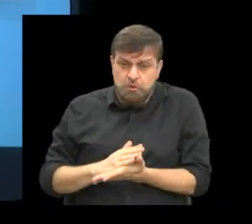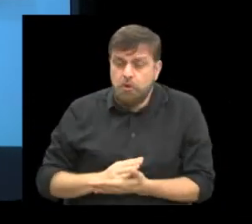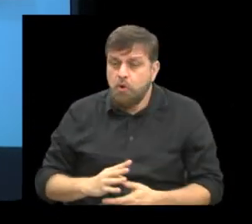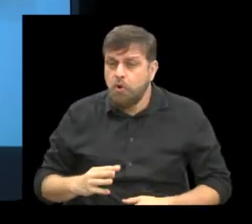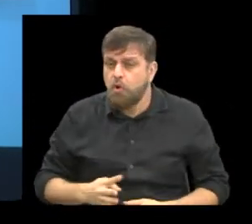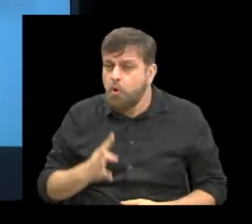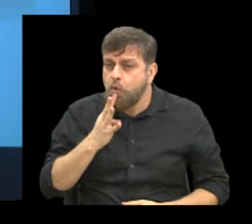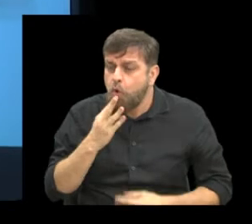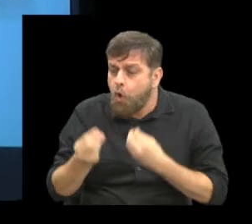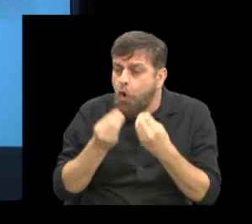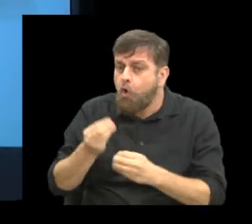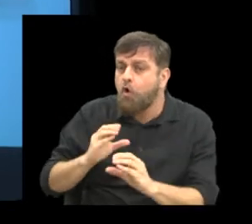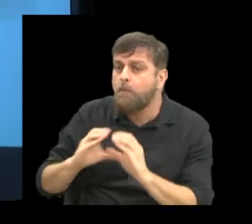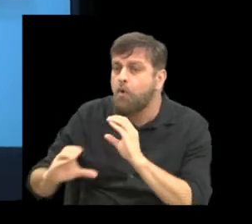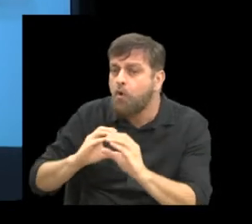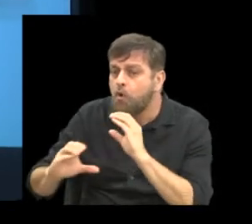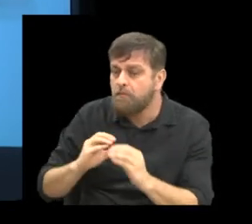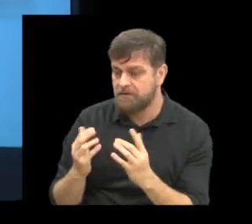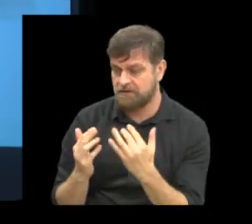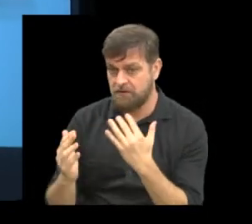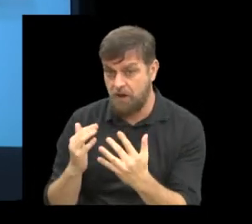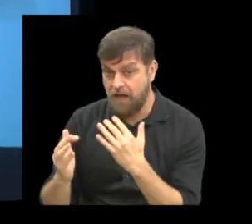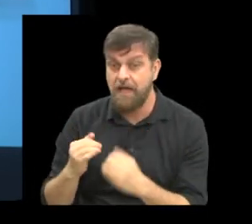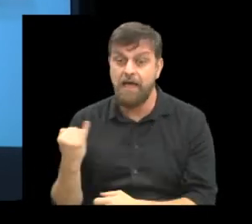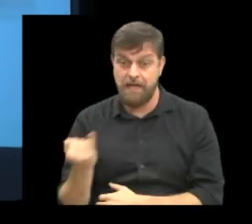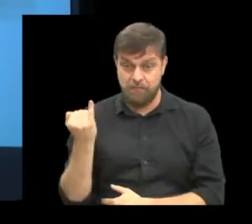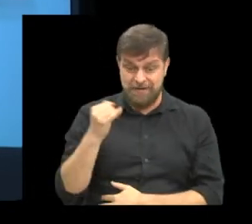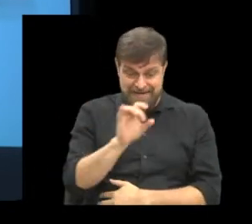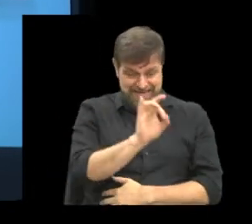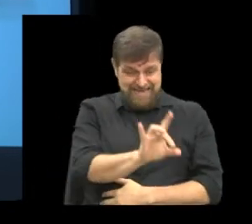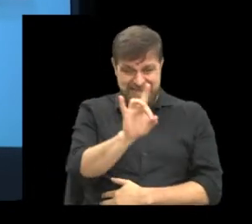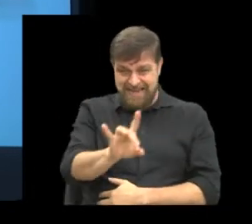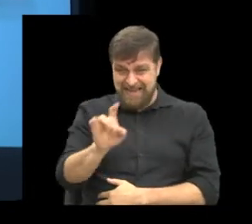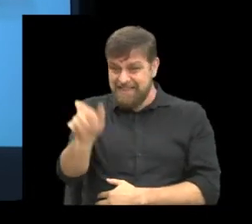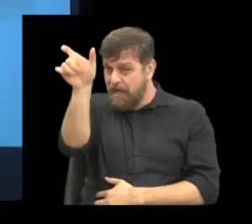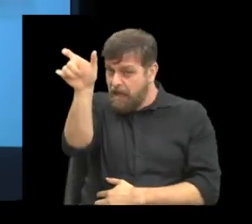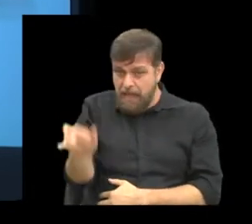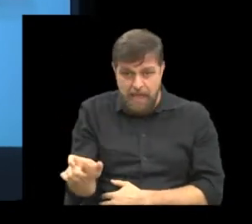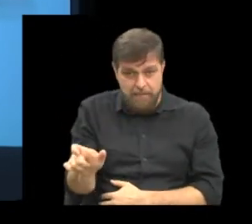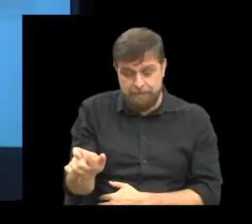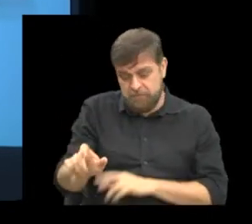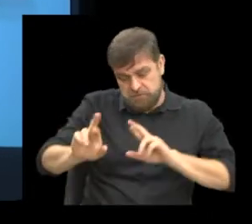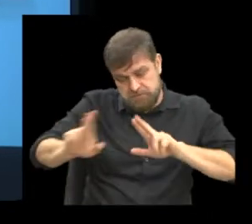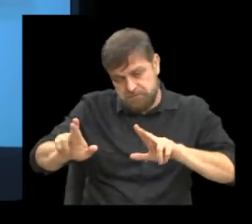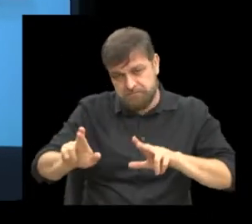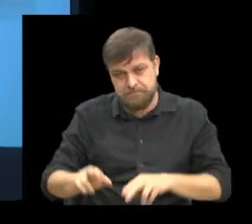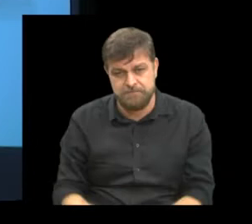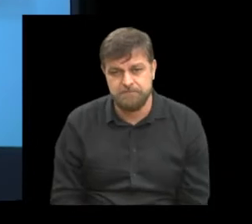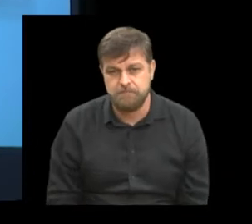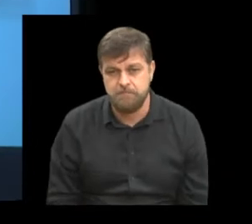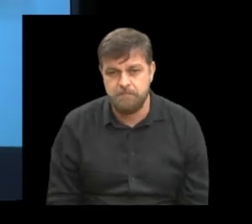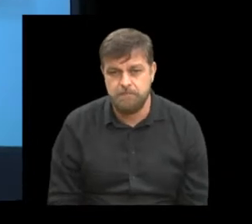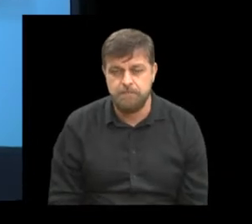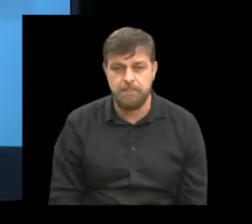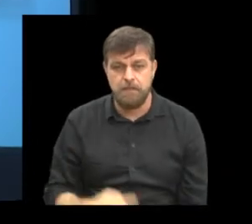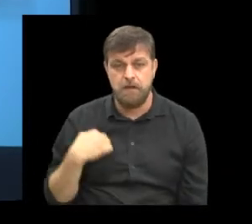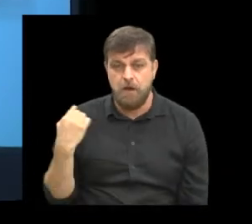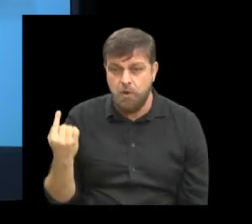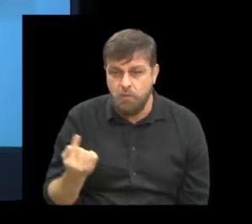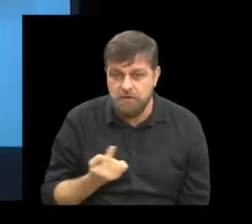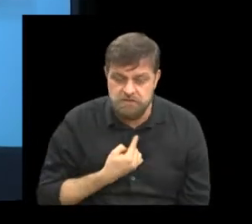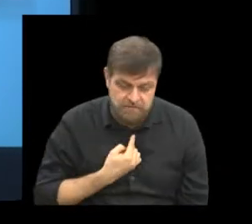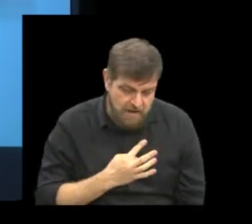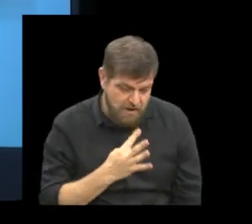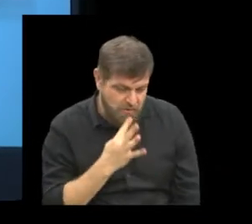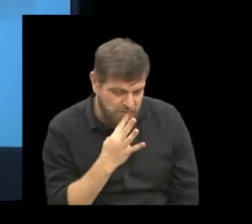se comunica, isso é super importante. E cada autista é um universo. Quando a gente vai reconhecendo cada